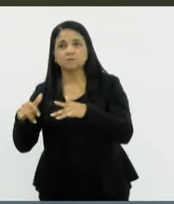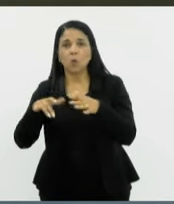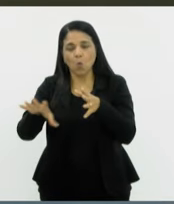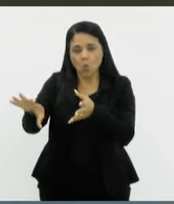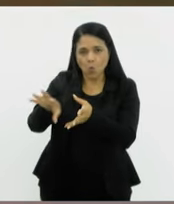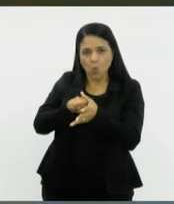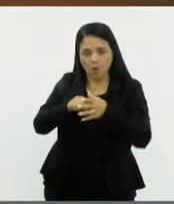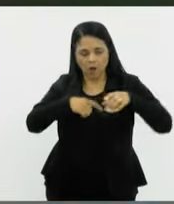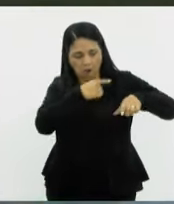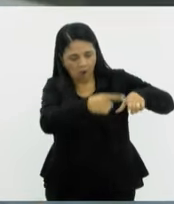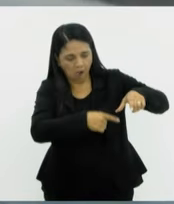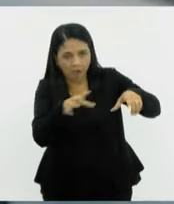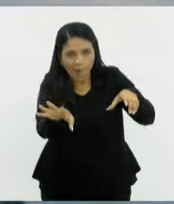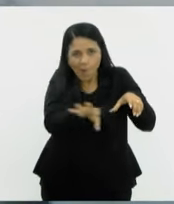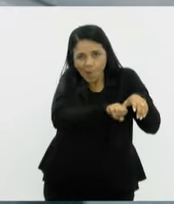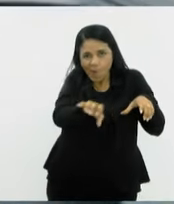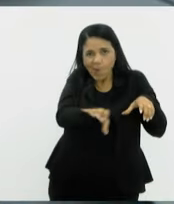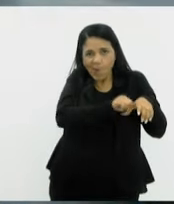pelas turbinas.